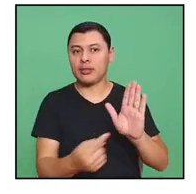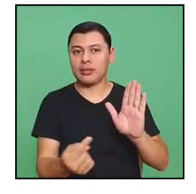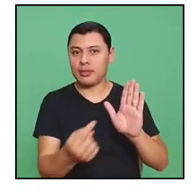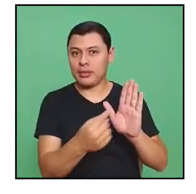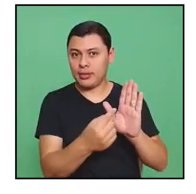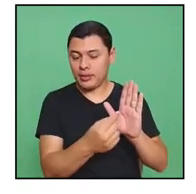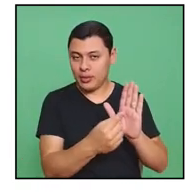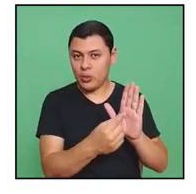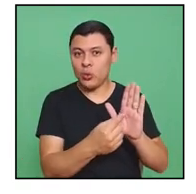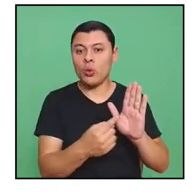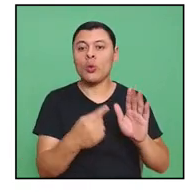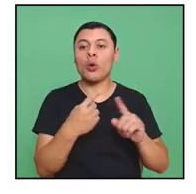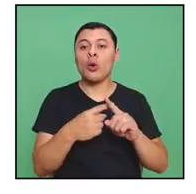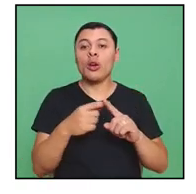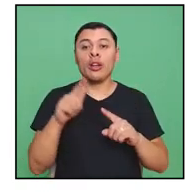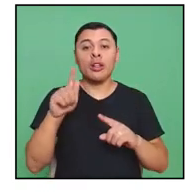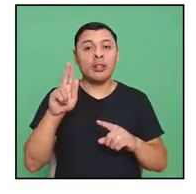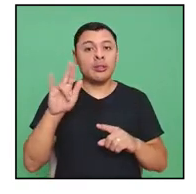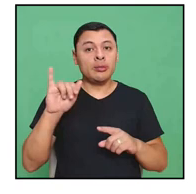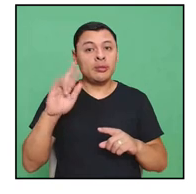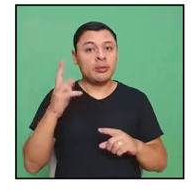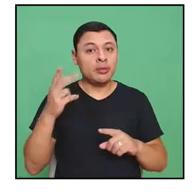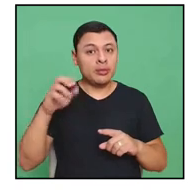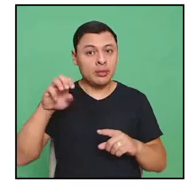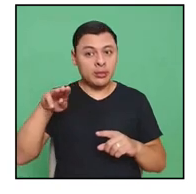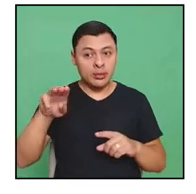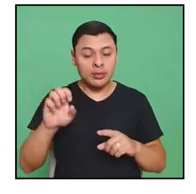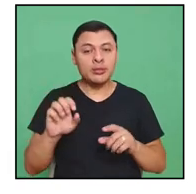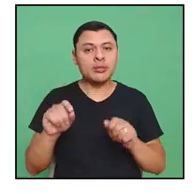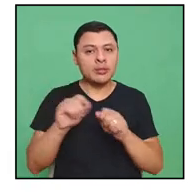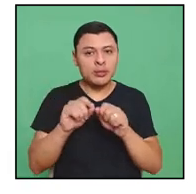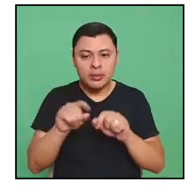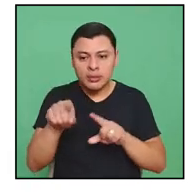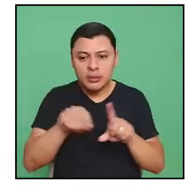que o Guilherme fez a curadoria.